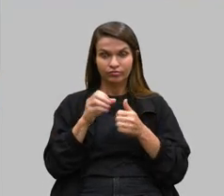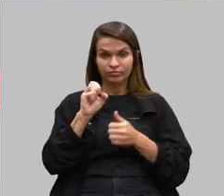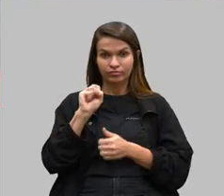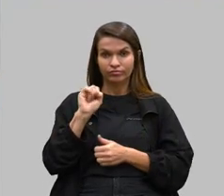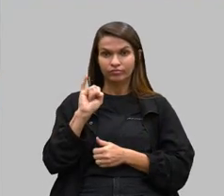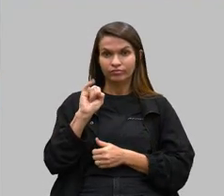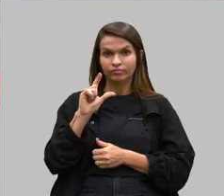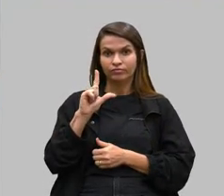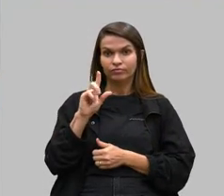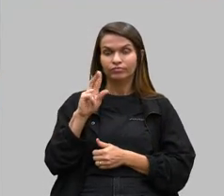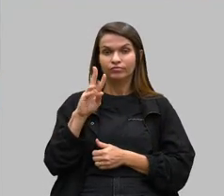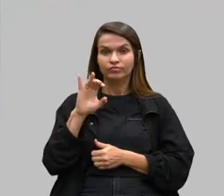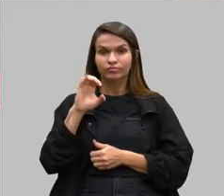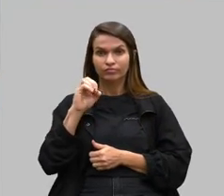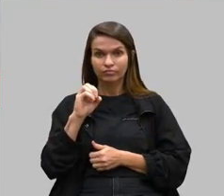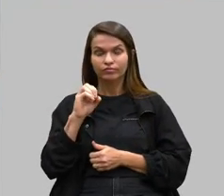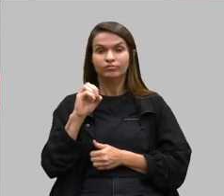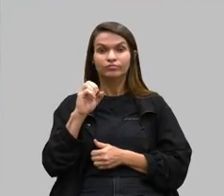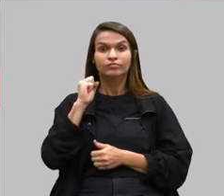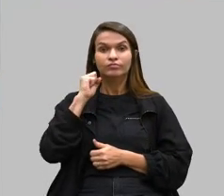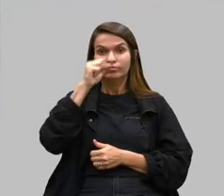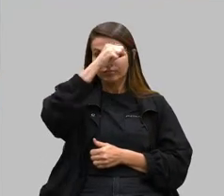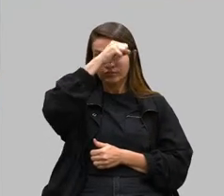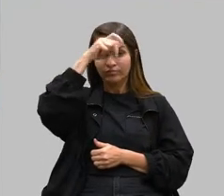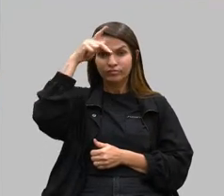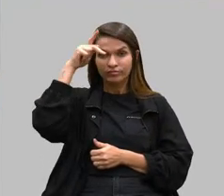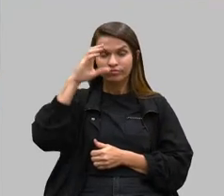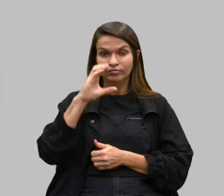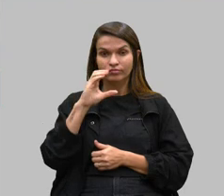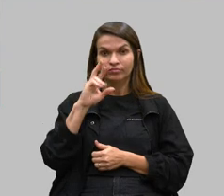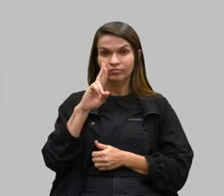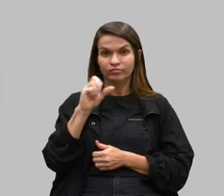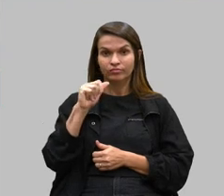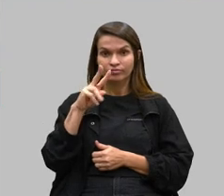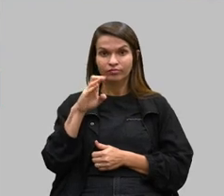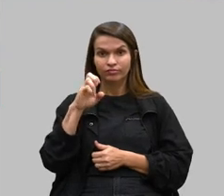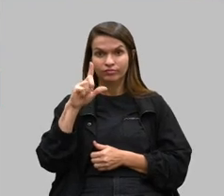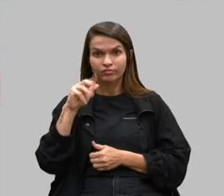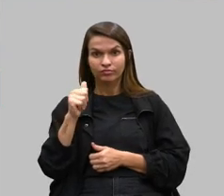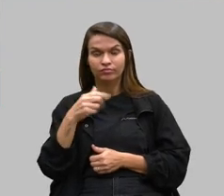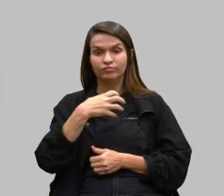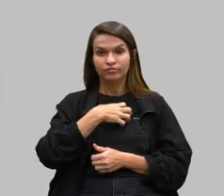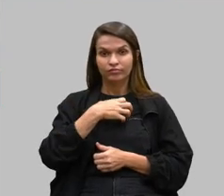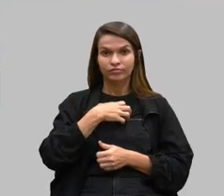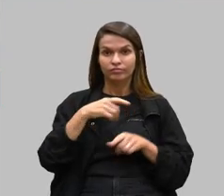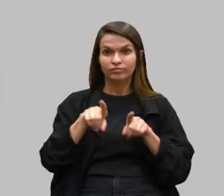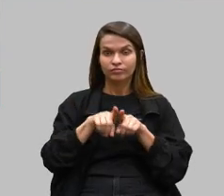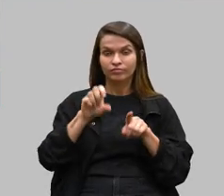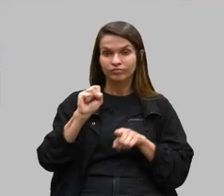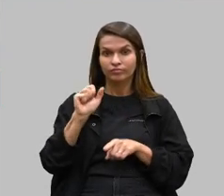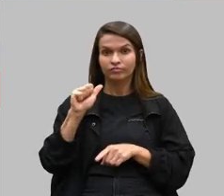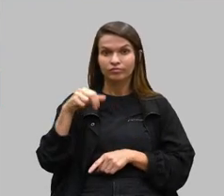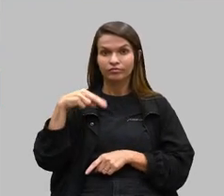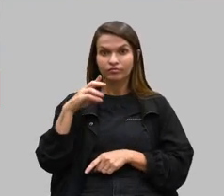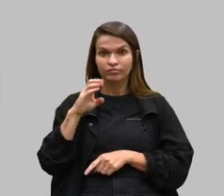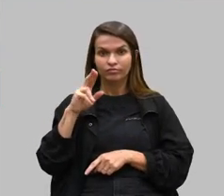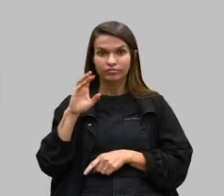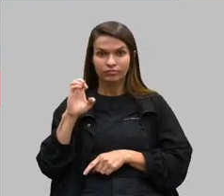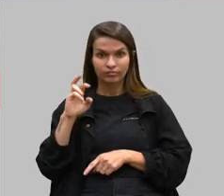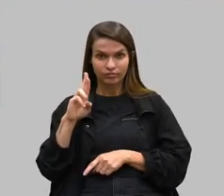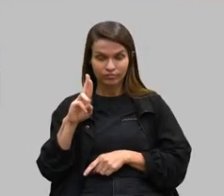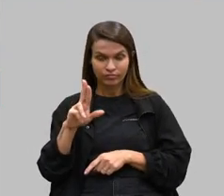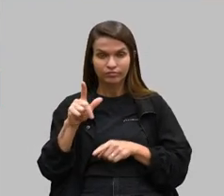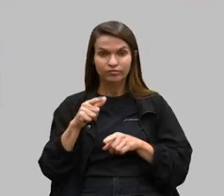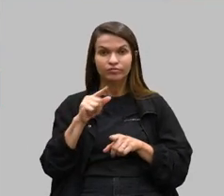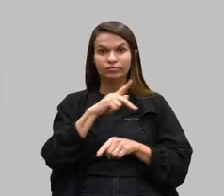Ramalho da Silva Prefeito de Caravelas Bahia Sancler schmit Terres presidente da Autarquia